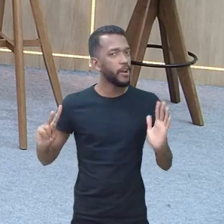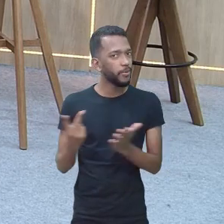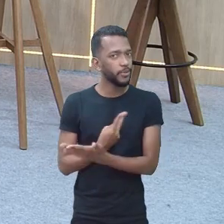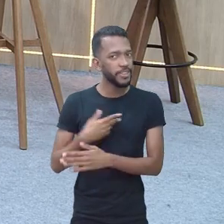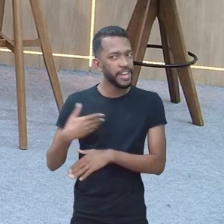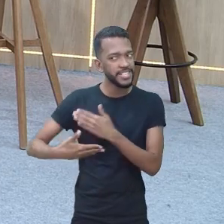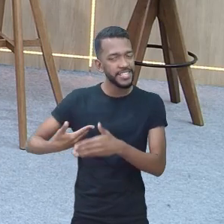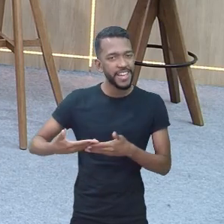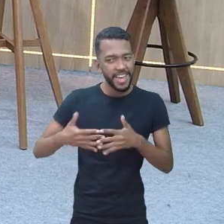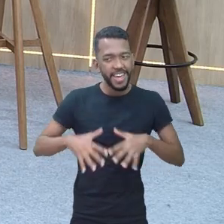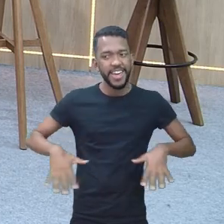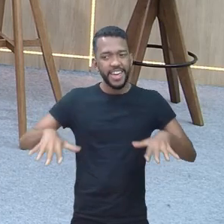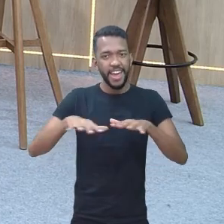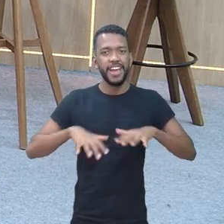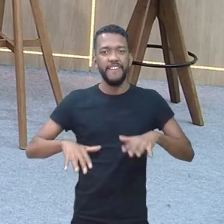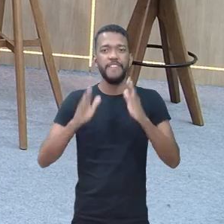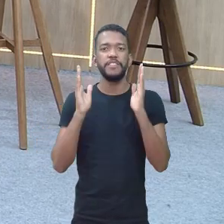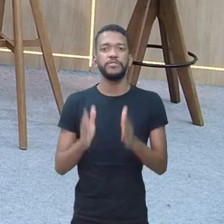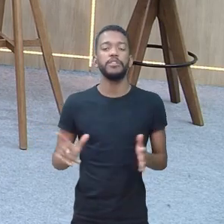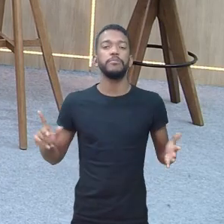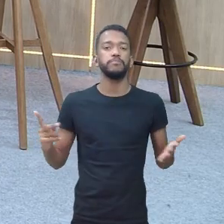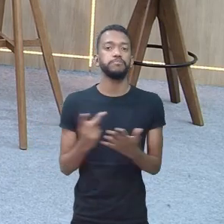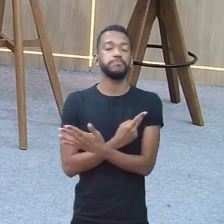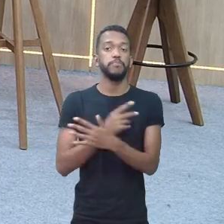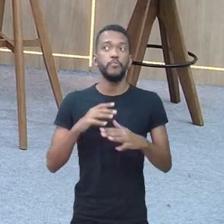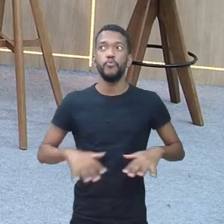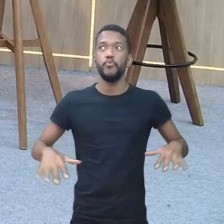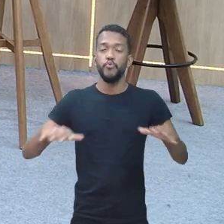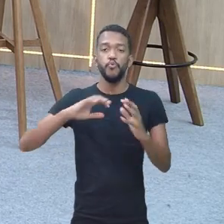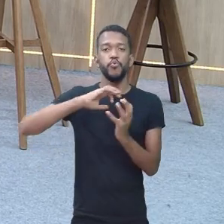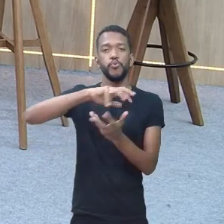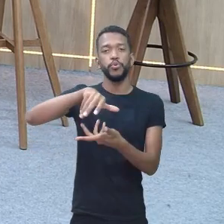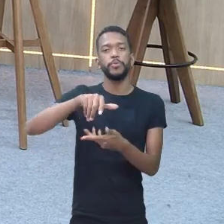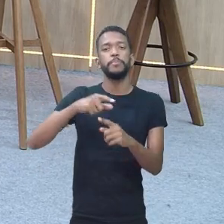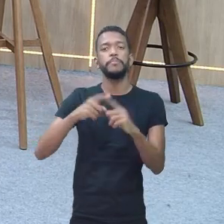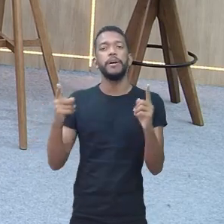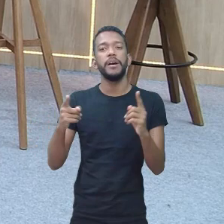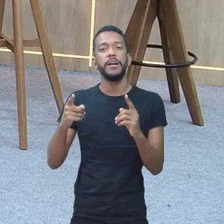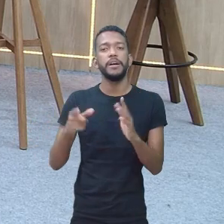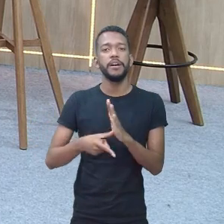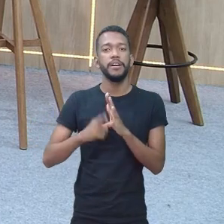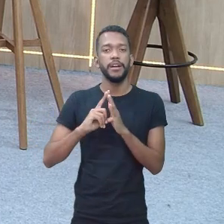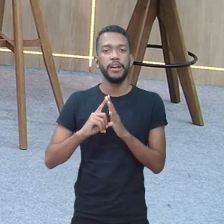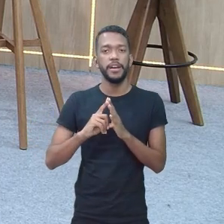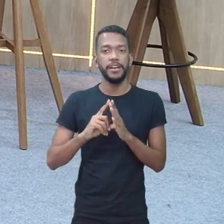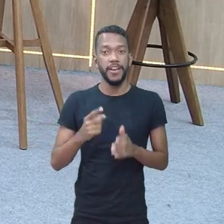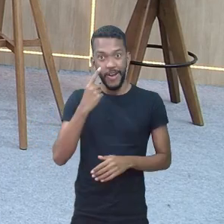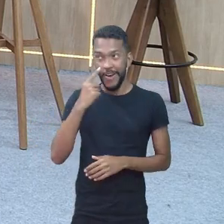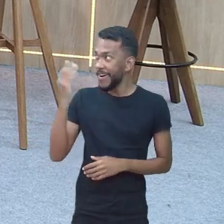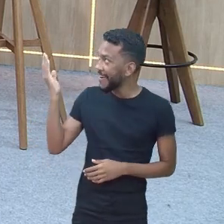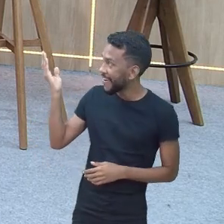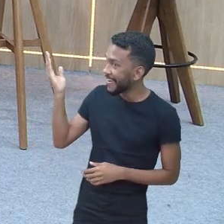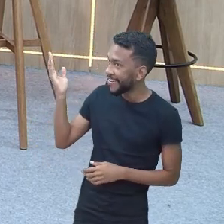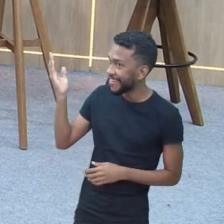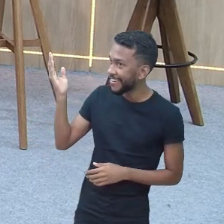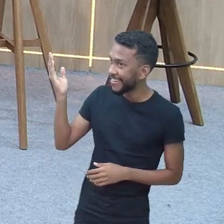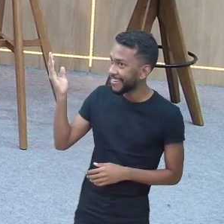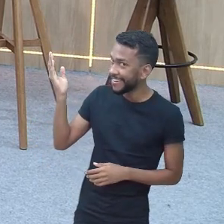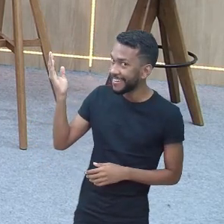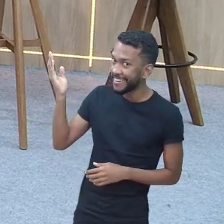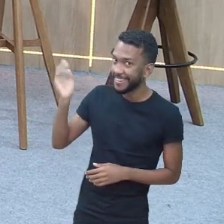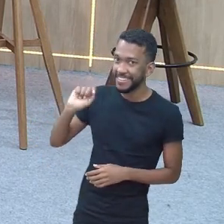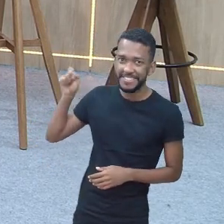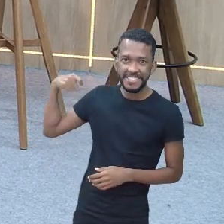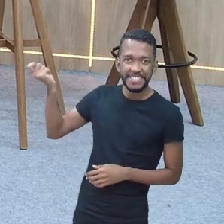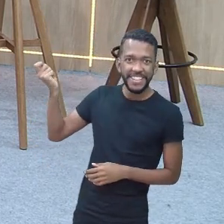por aí e que balança o mundo todo. Mas antes, esse é o meu sinal, me